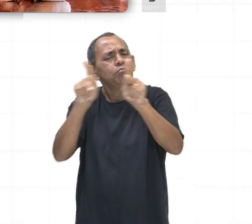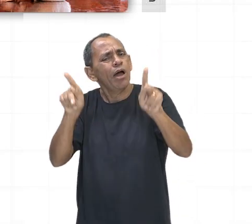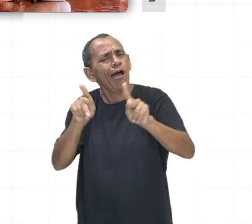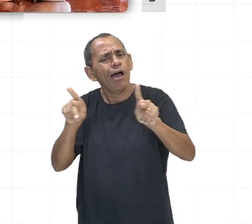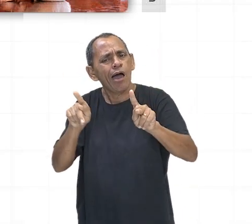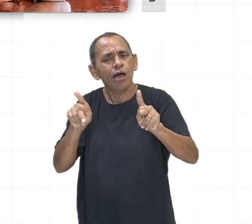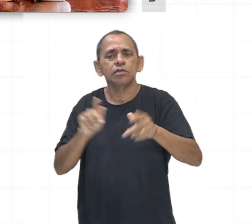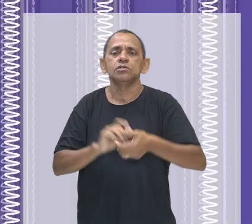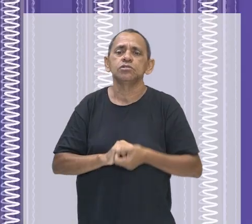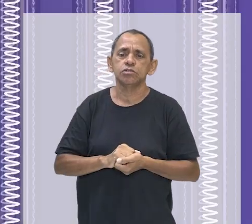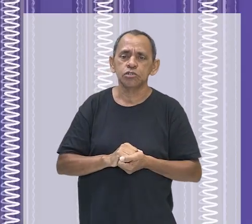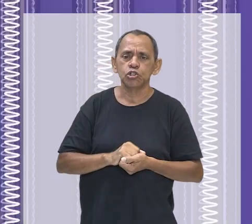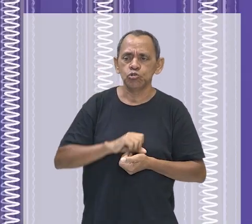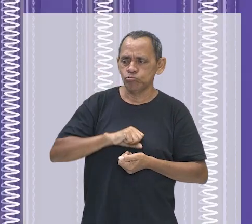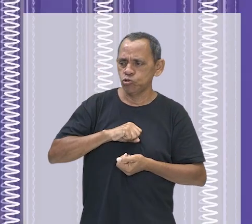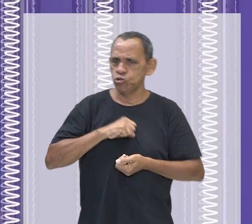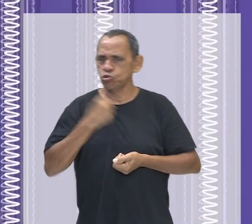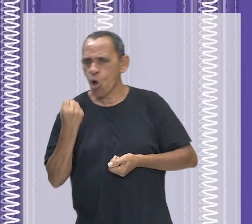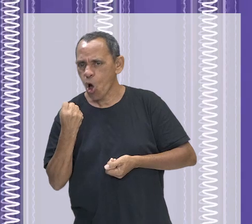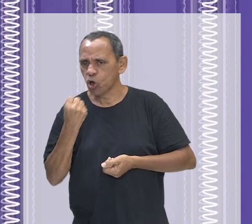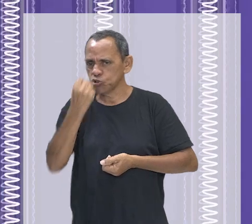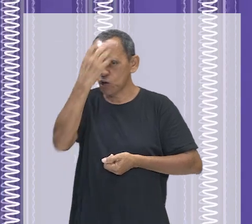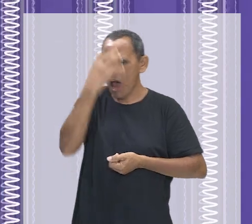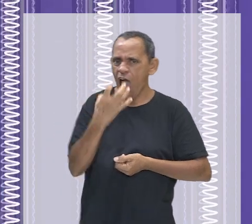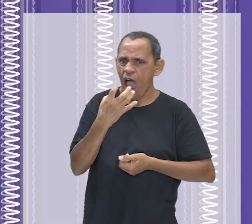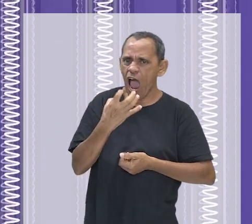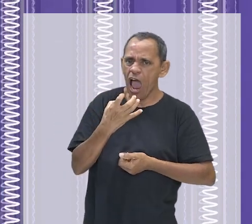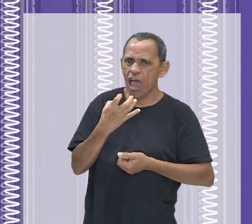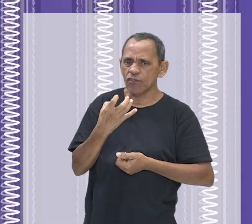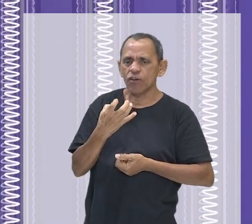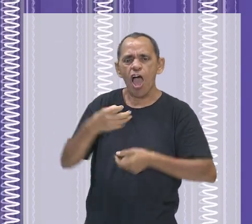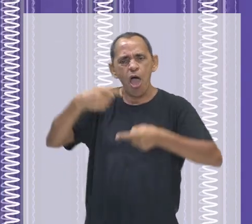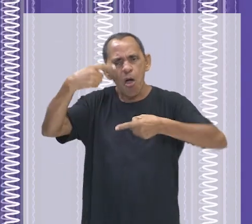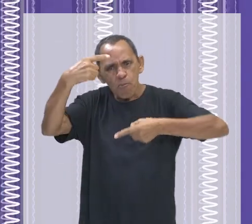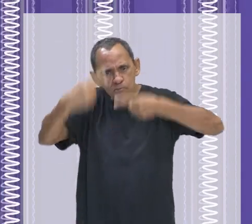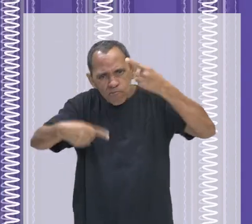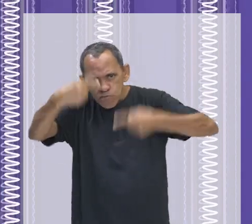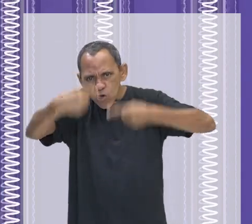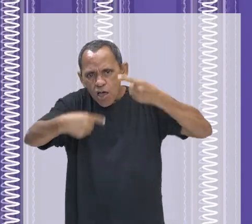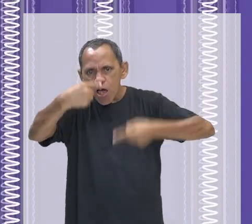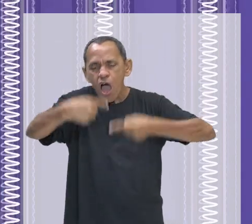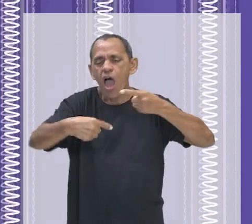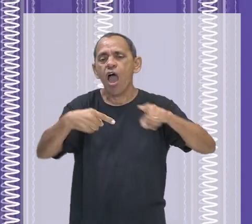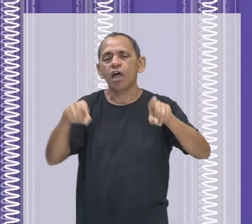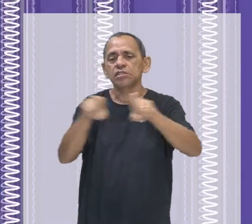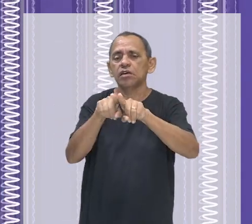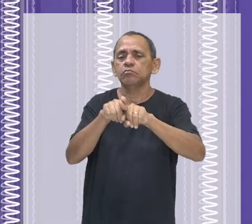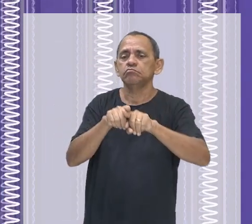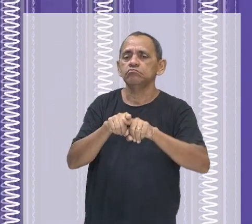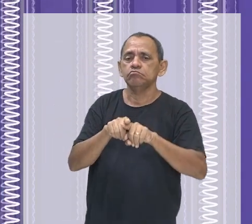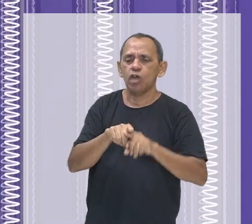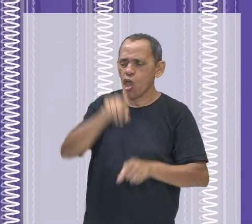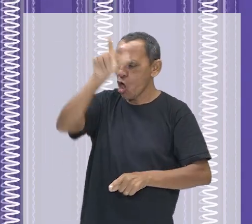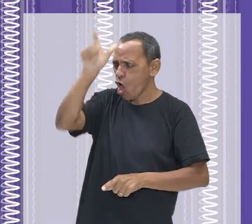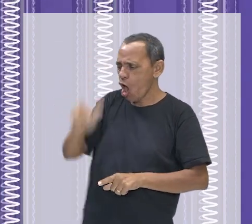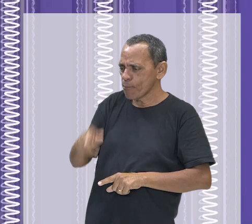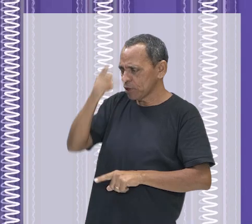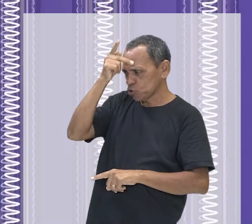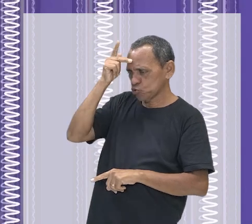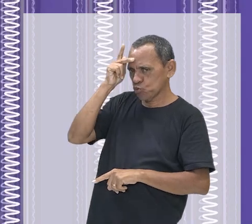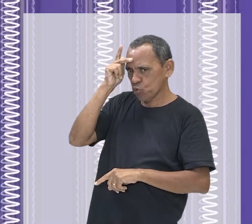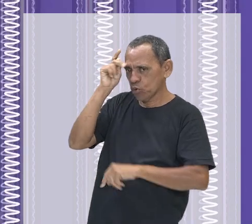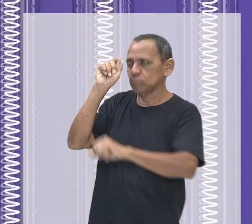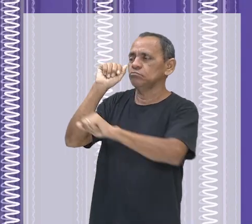do ódio, diante da agressão, diante da violência que algumas pessoas